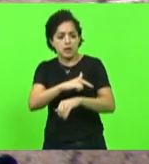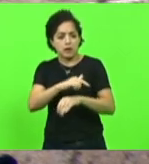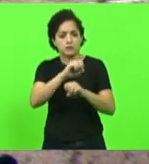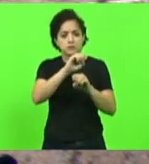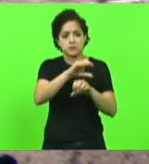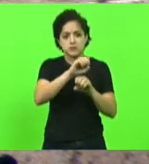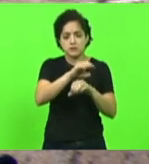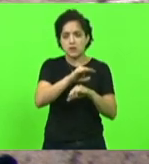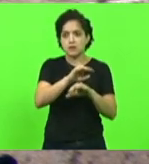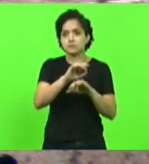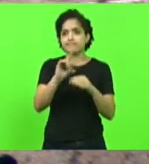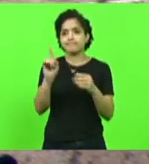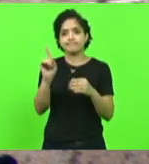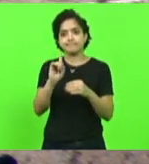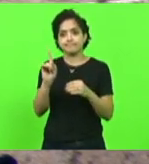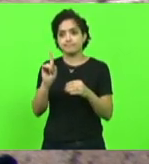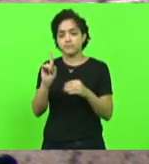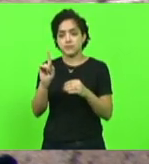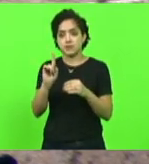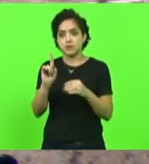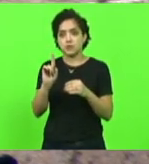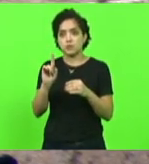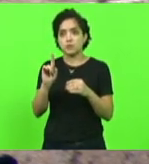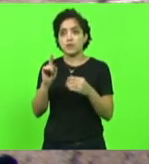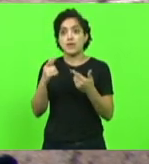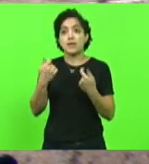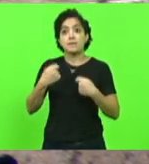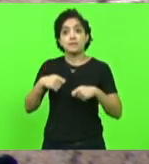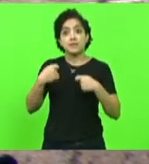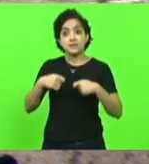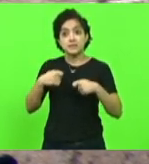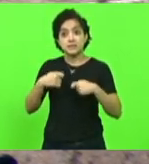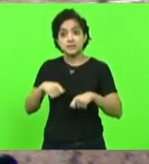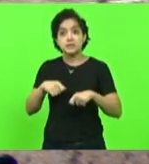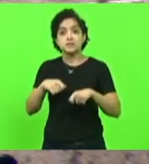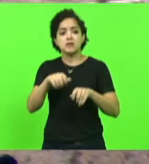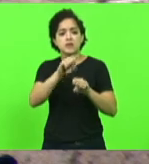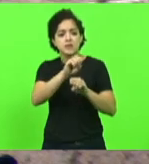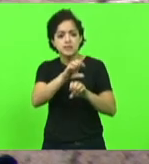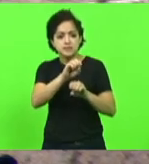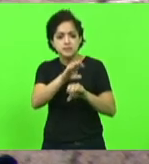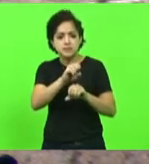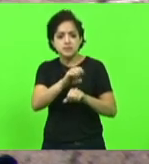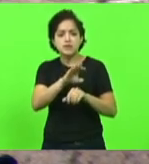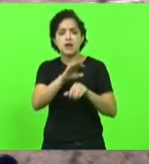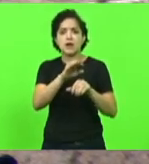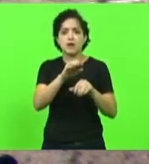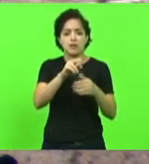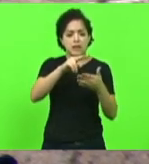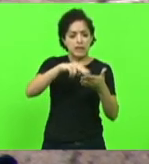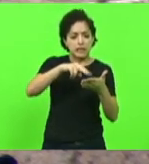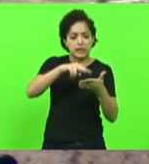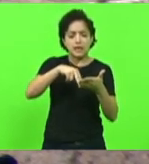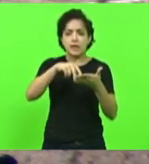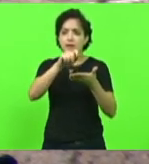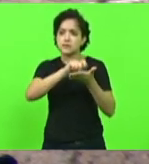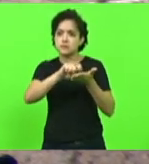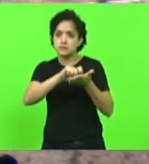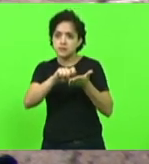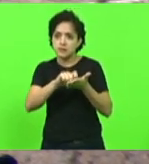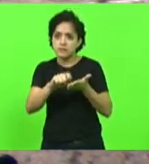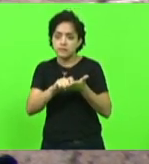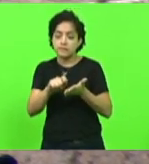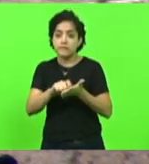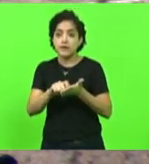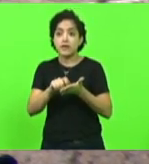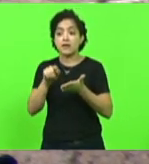não tem que educar as crianças. A escola tem que escolarizar, alfabetizar. Quem tem que educar as crianças